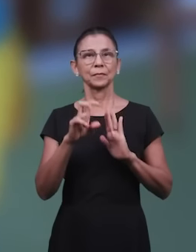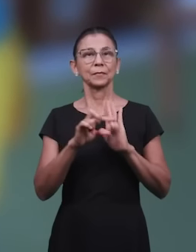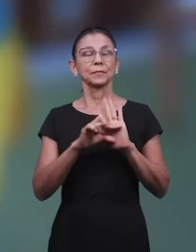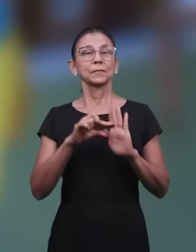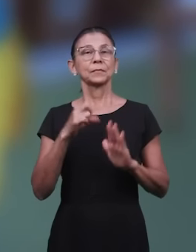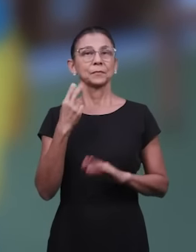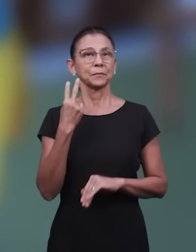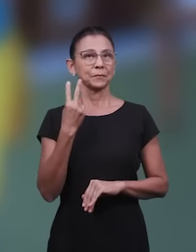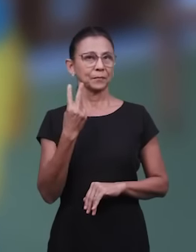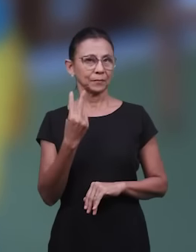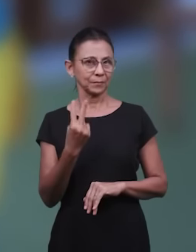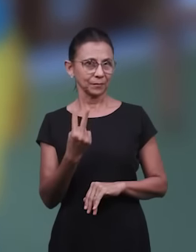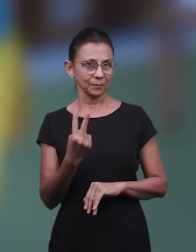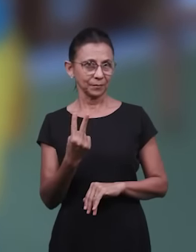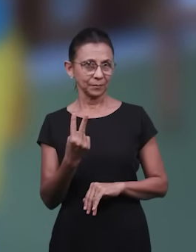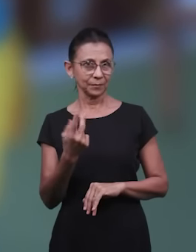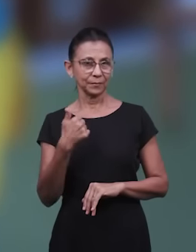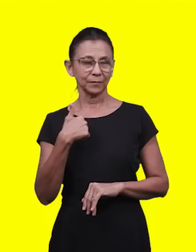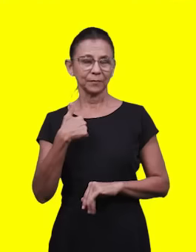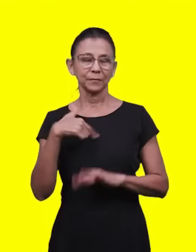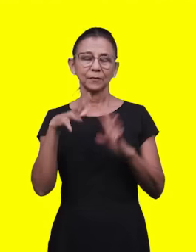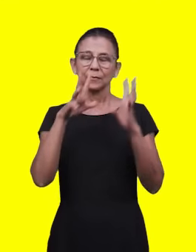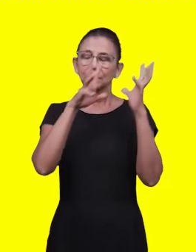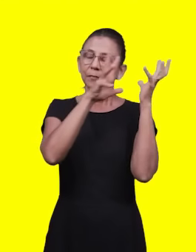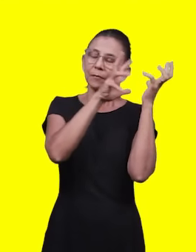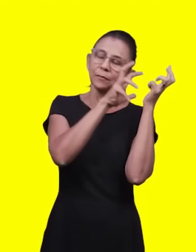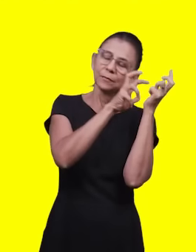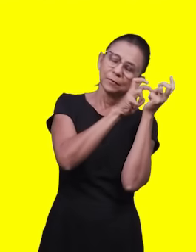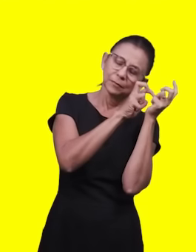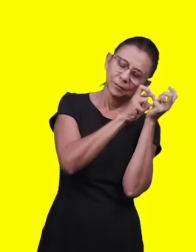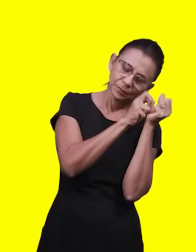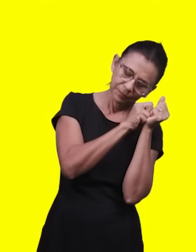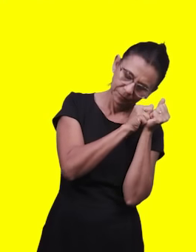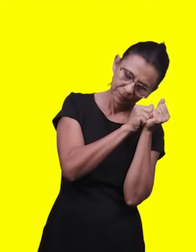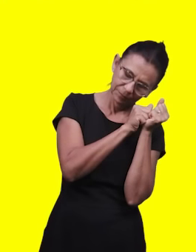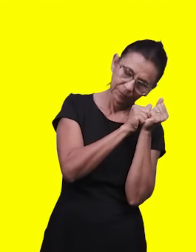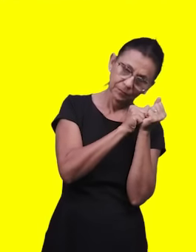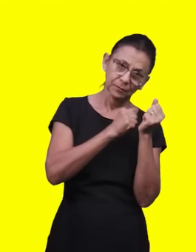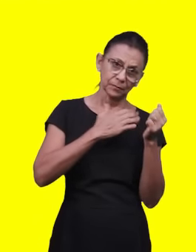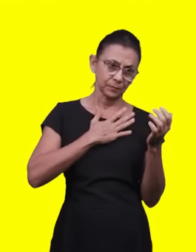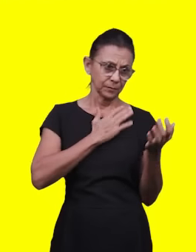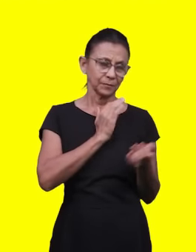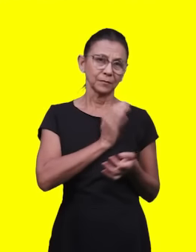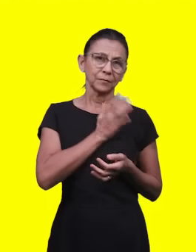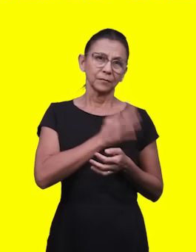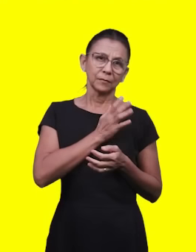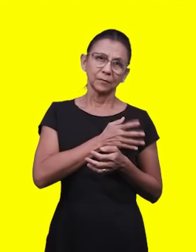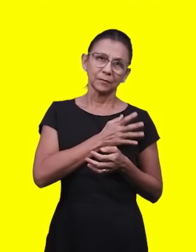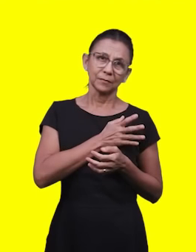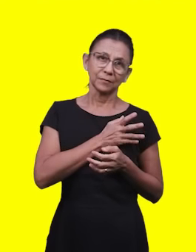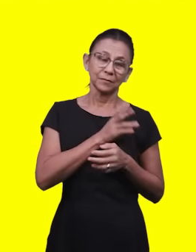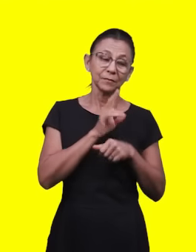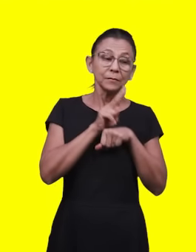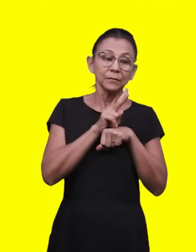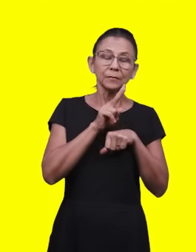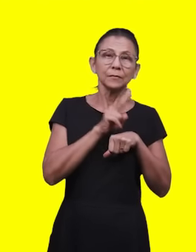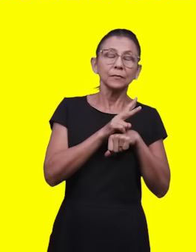Cantares, capítulo 5, verso 2. Eu dormia, mas o meu coração